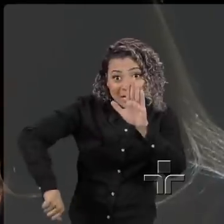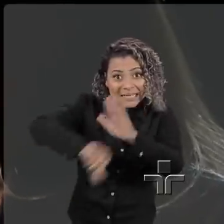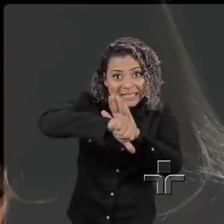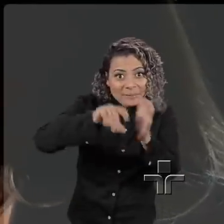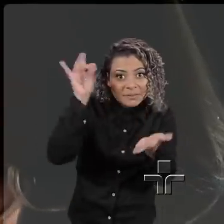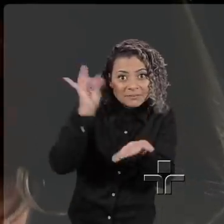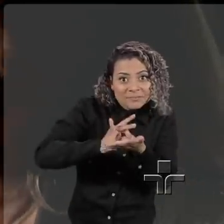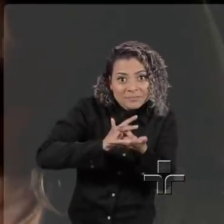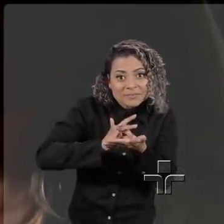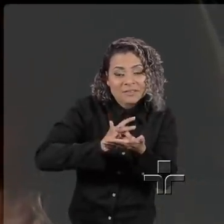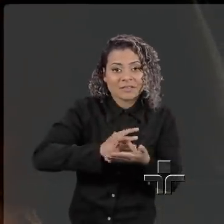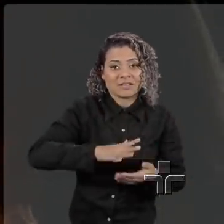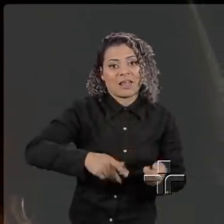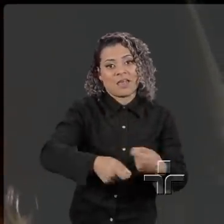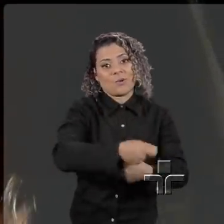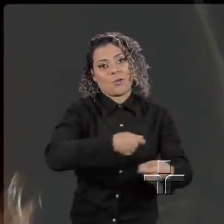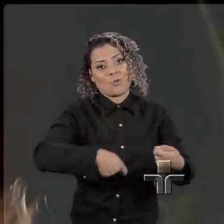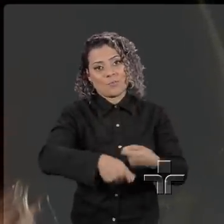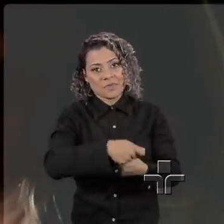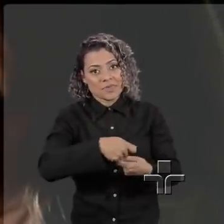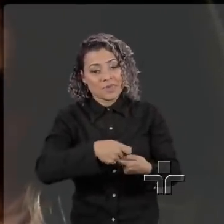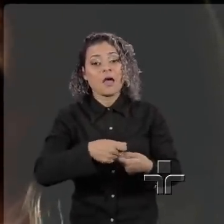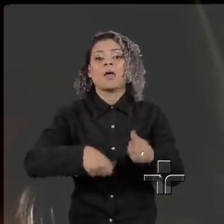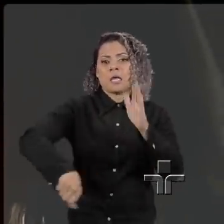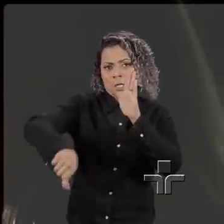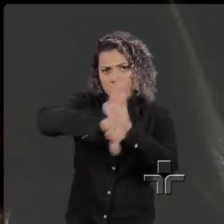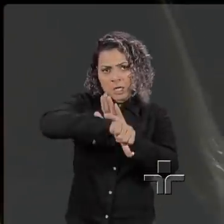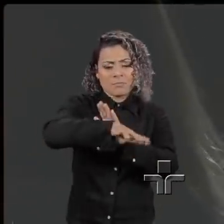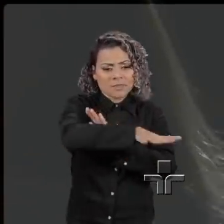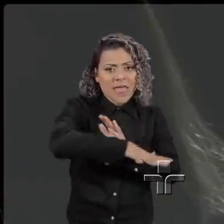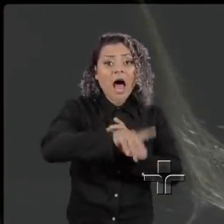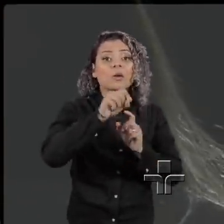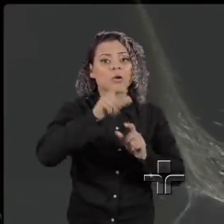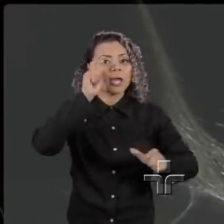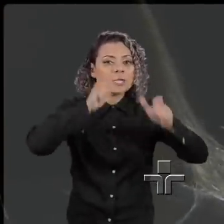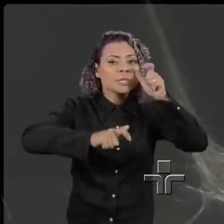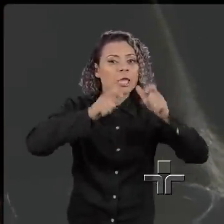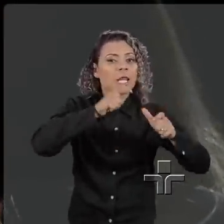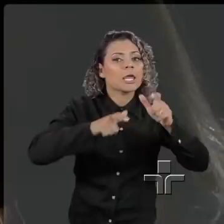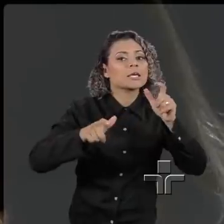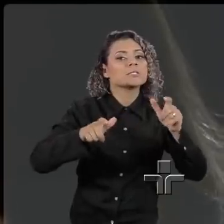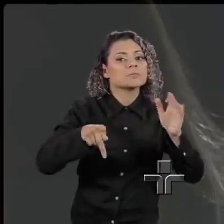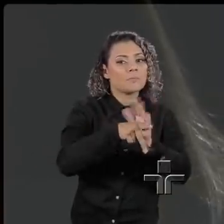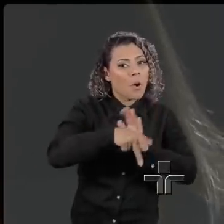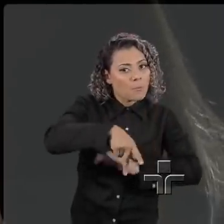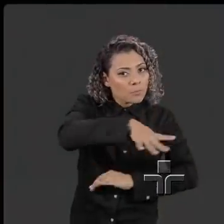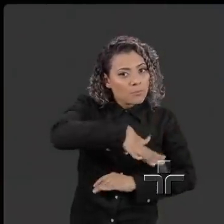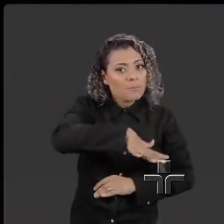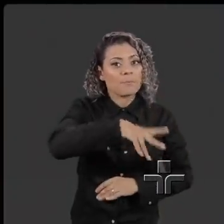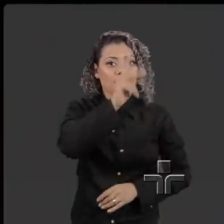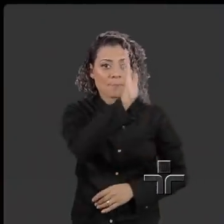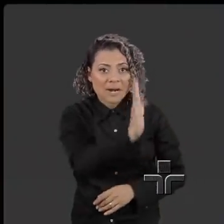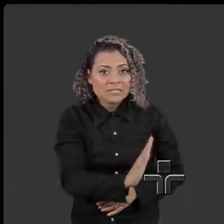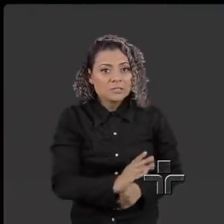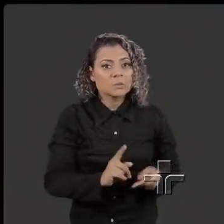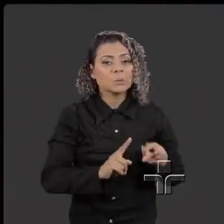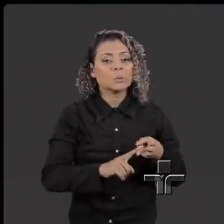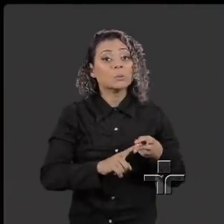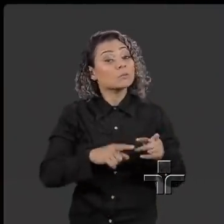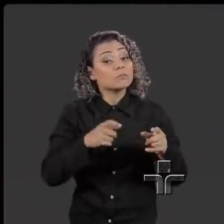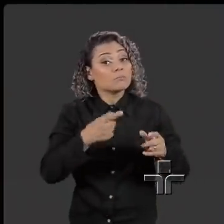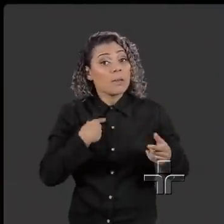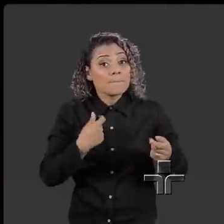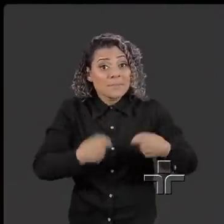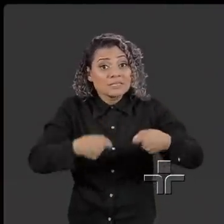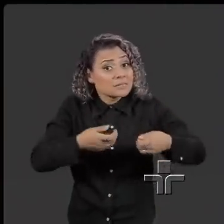contra o sistema econômico, que comete crimes contra os interesses da União. Não só é importante combater a